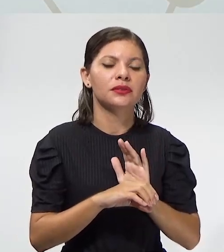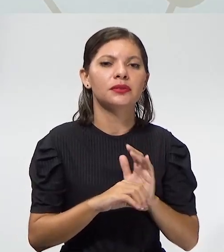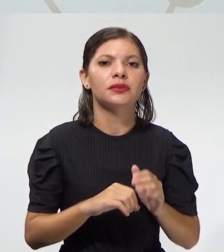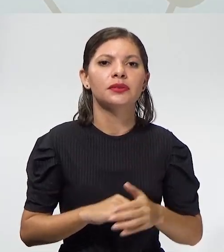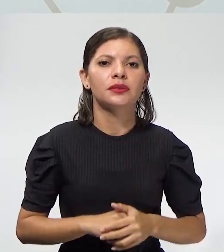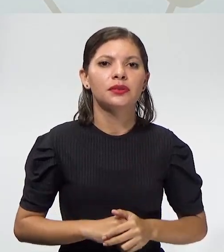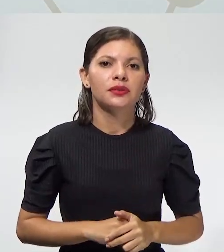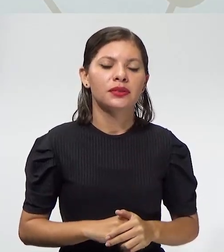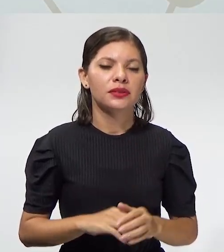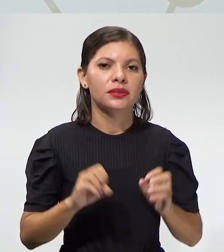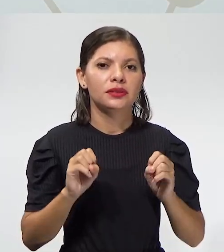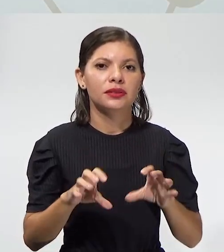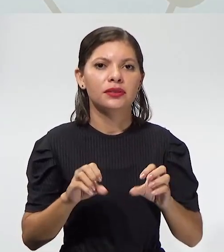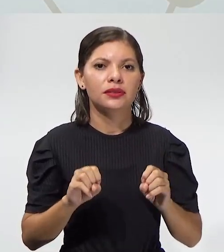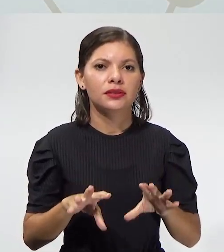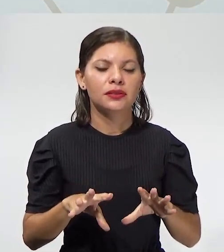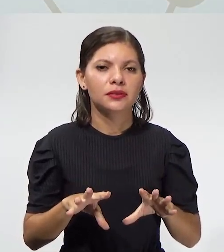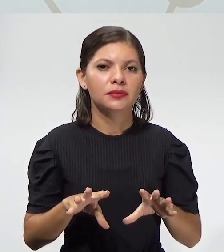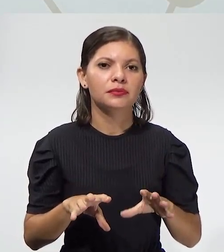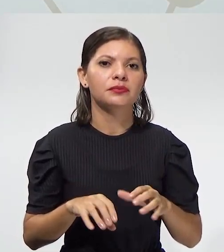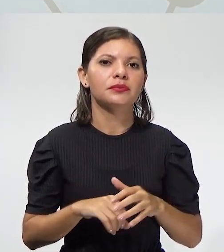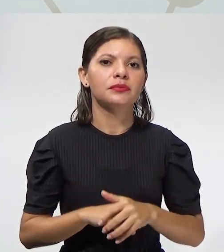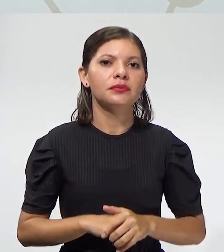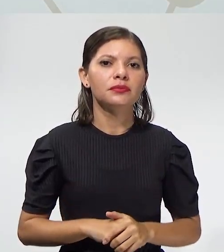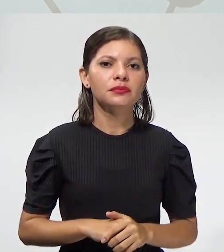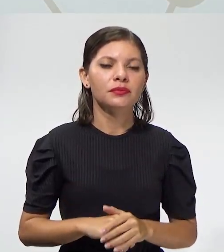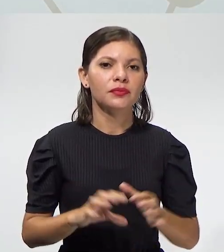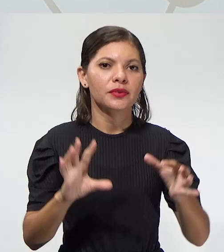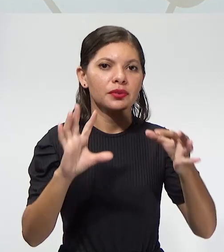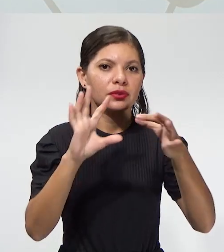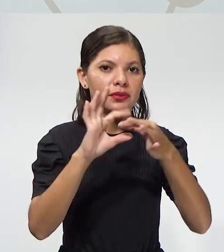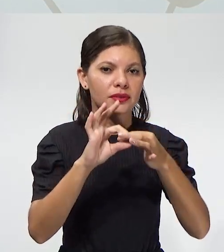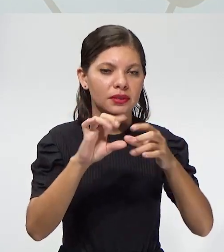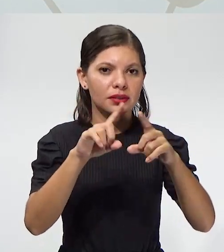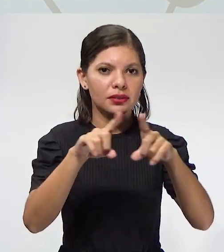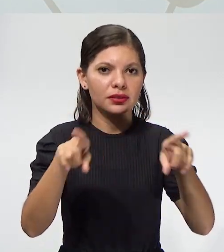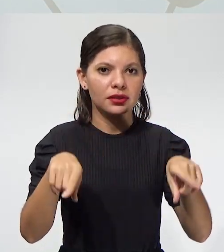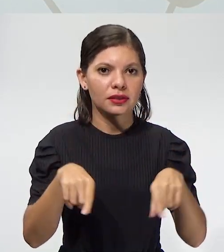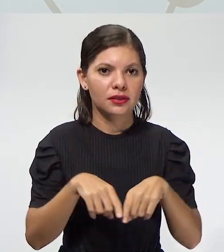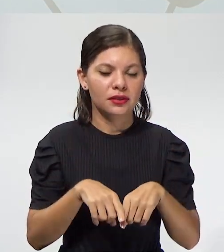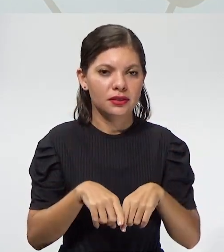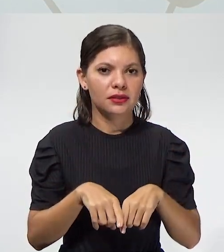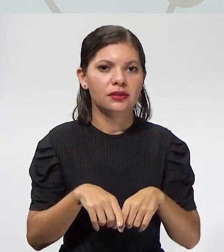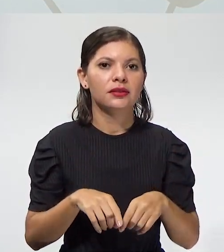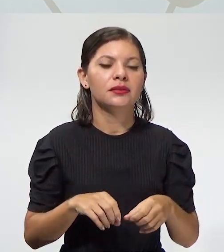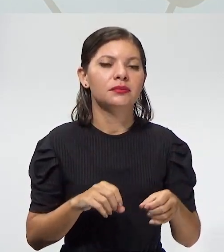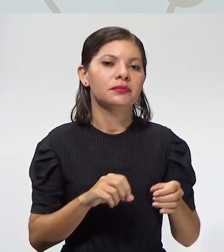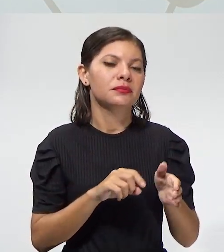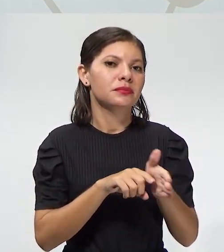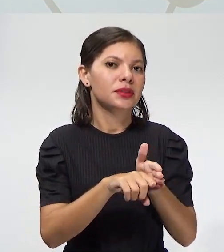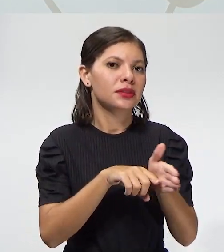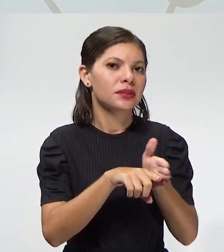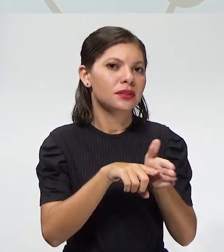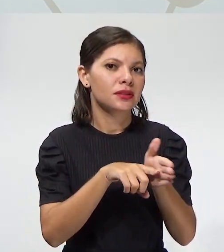naquele conceito de indissociabilidade entre o ensino, que a gente costuma associar à sala de aula, a pesquisa,